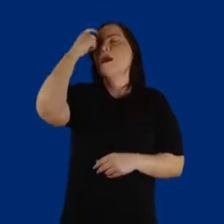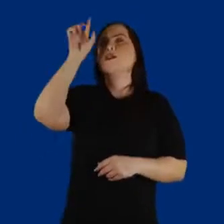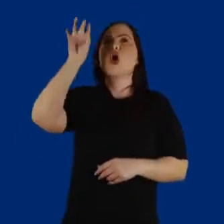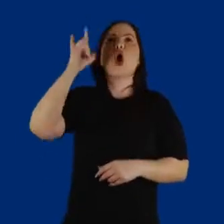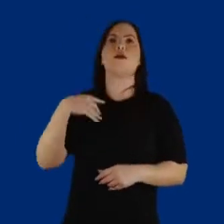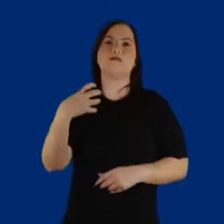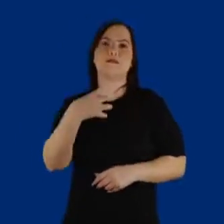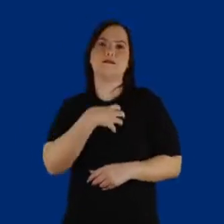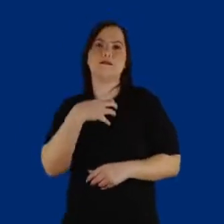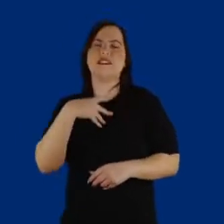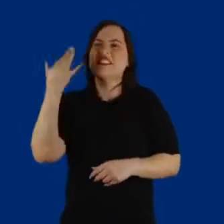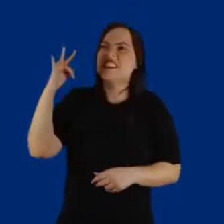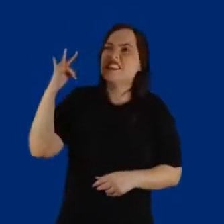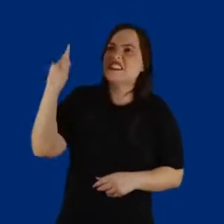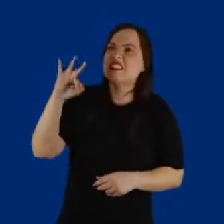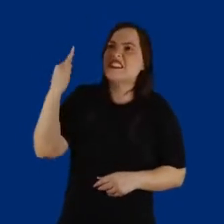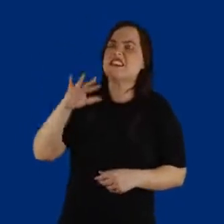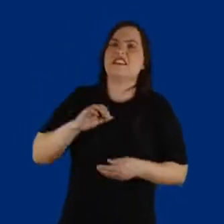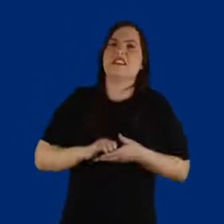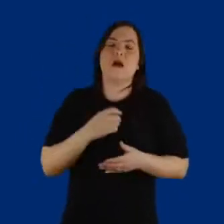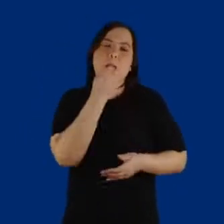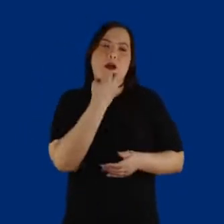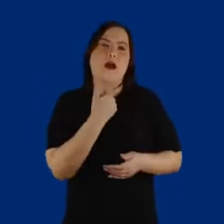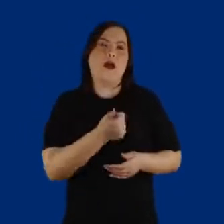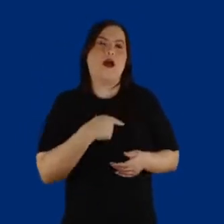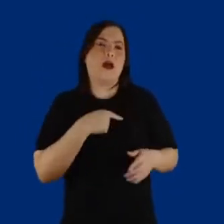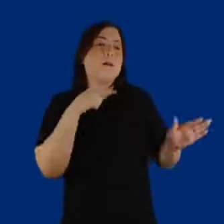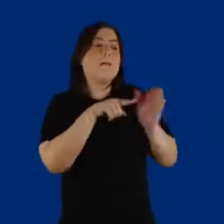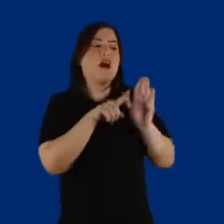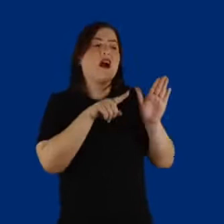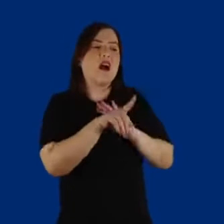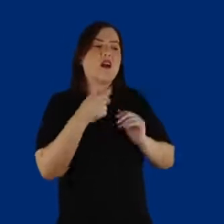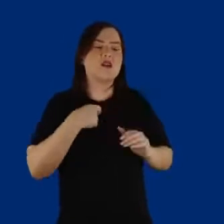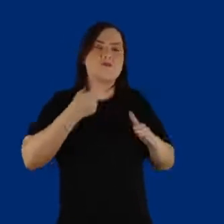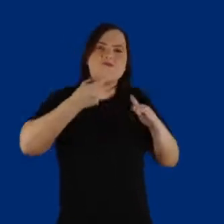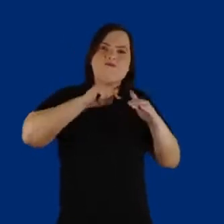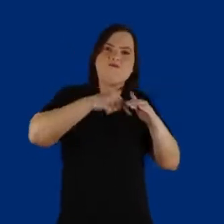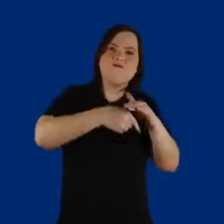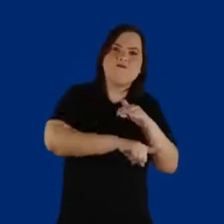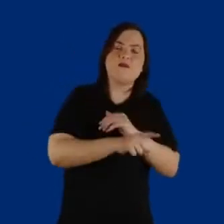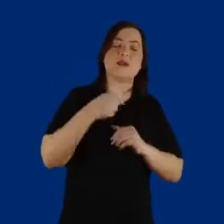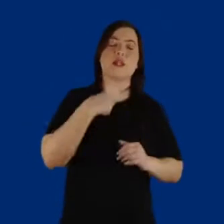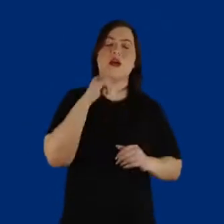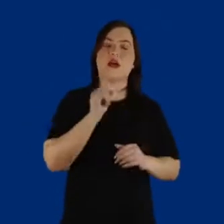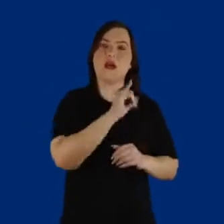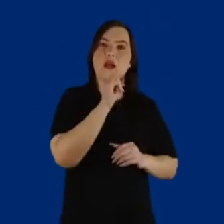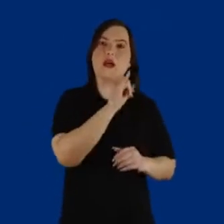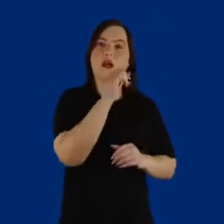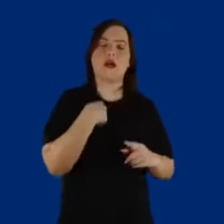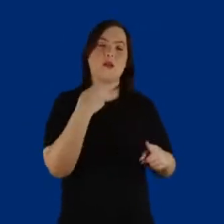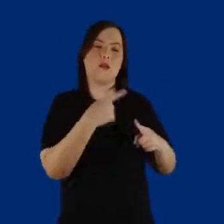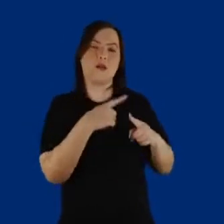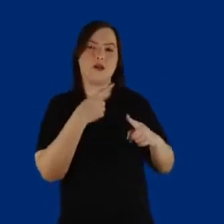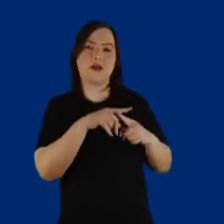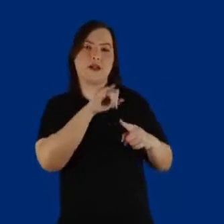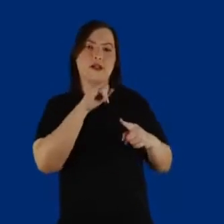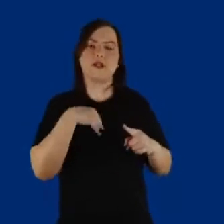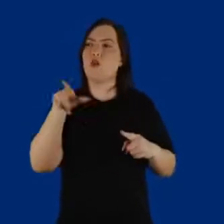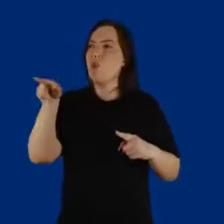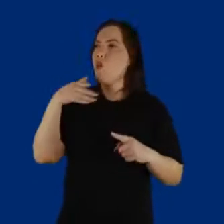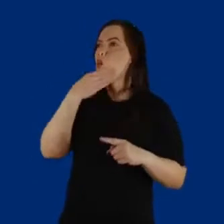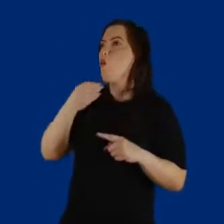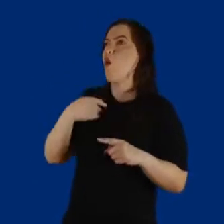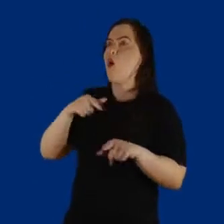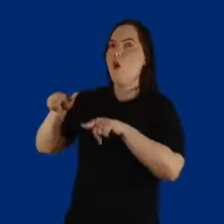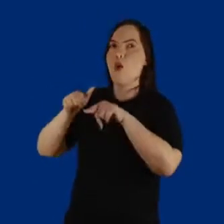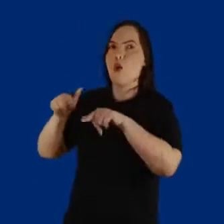senti isso? Bem, isso é uma pergunta muito profunda, e é isso porque que quando Frederick Lino